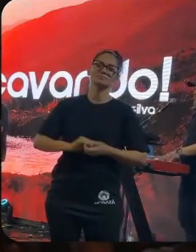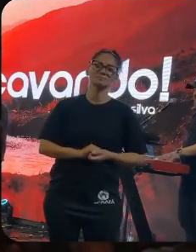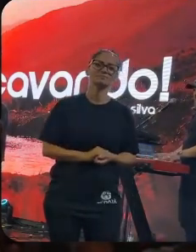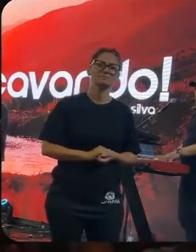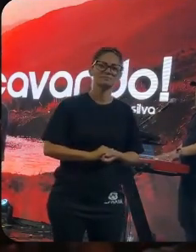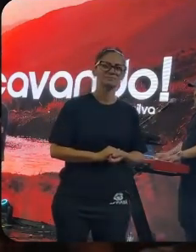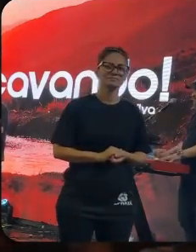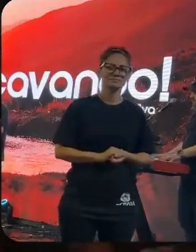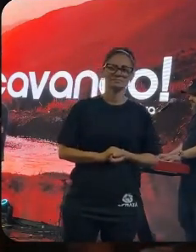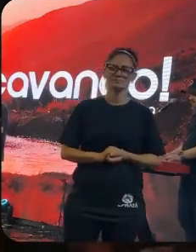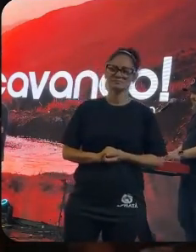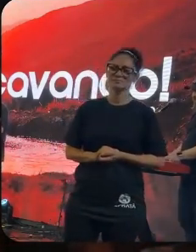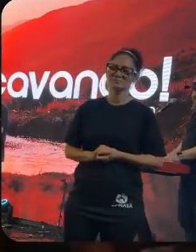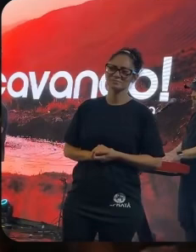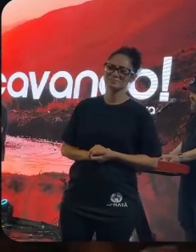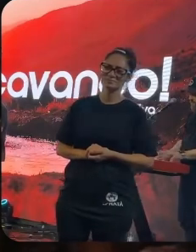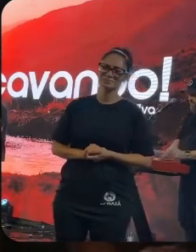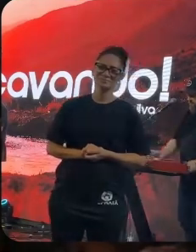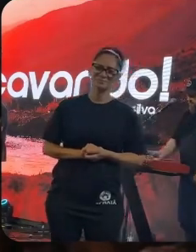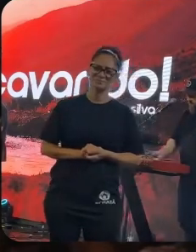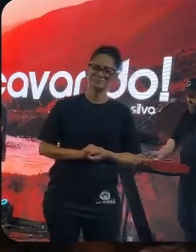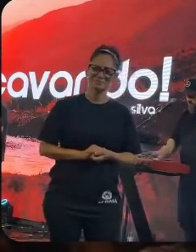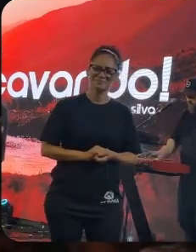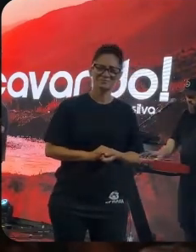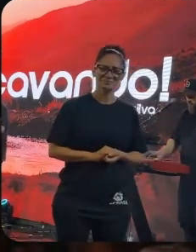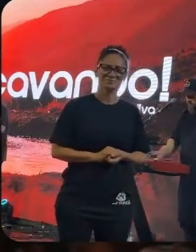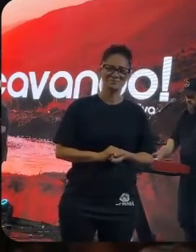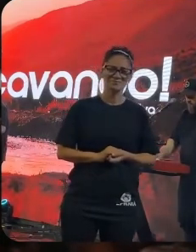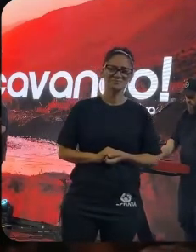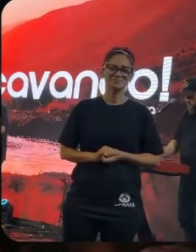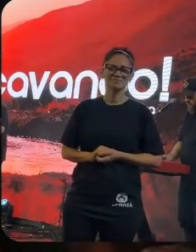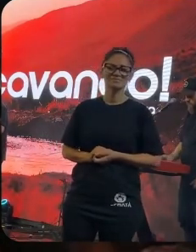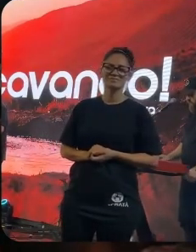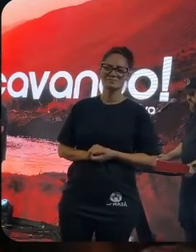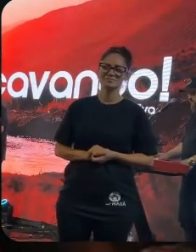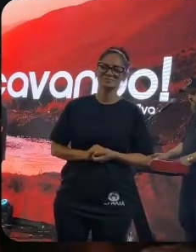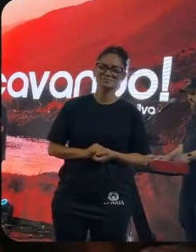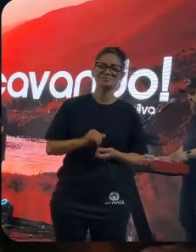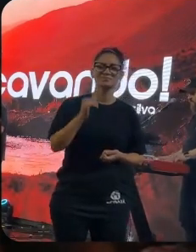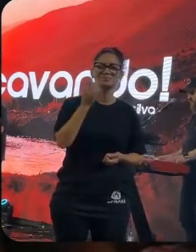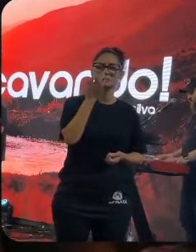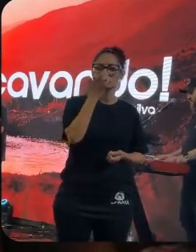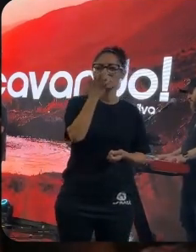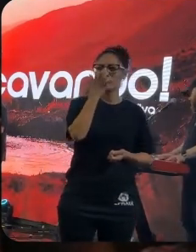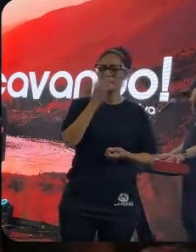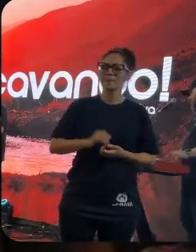multidão de anjos diz: o meu filho, a minha filha.